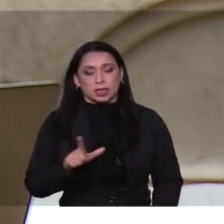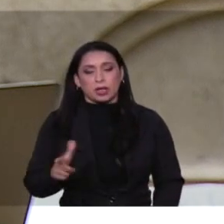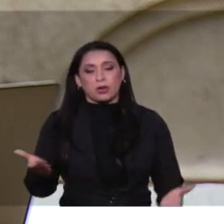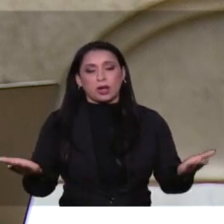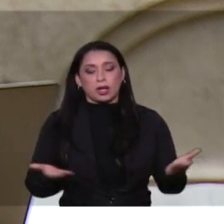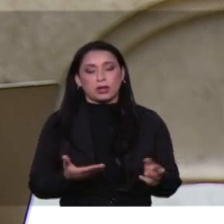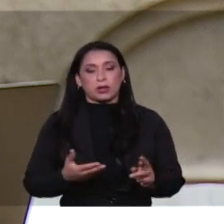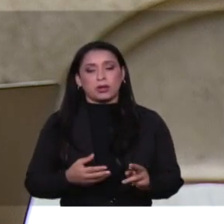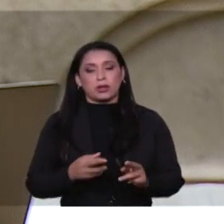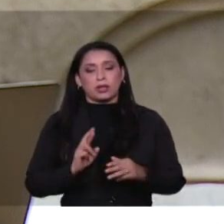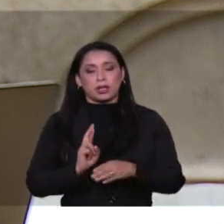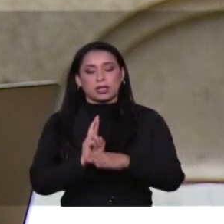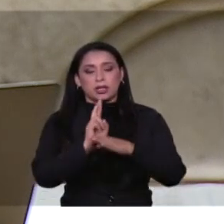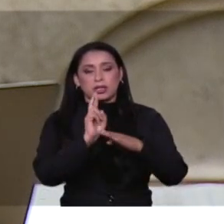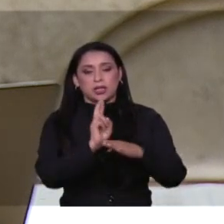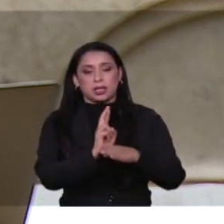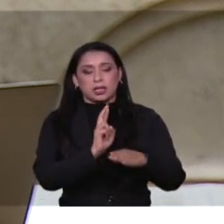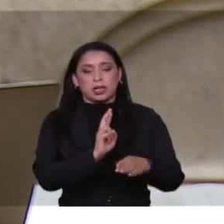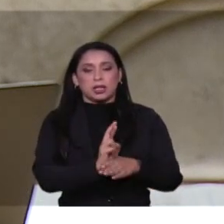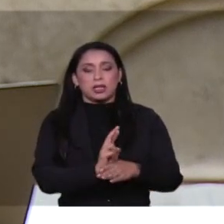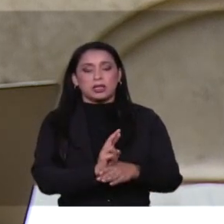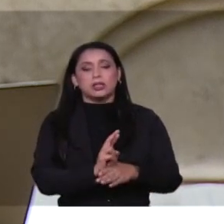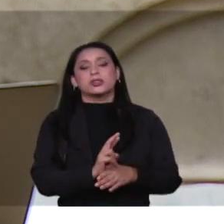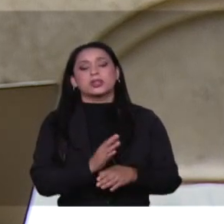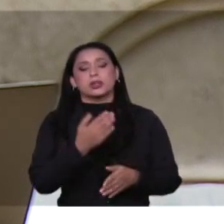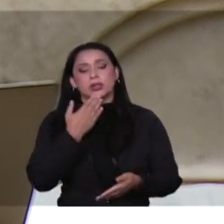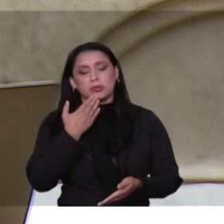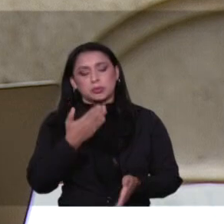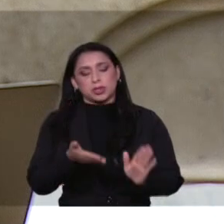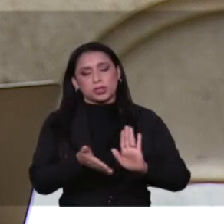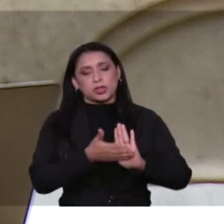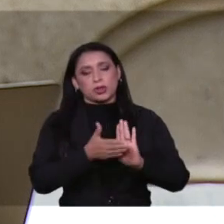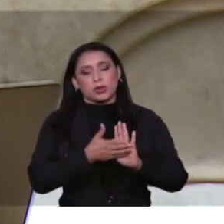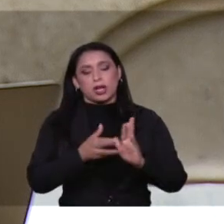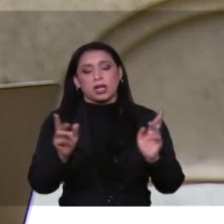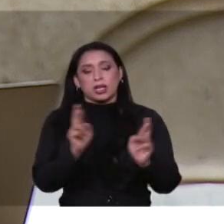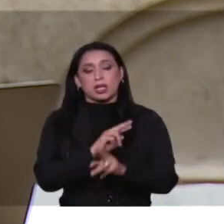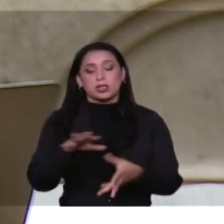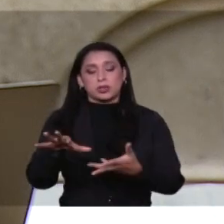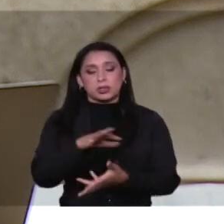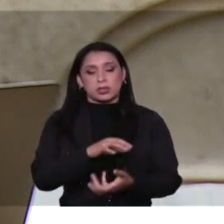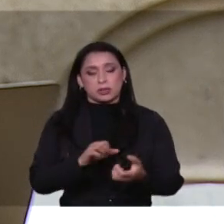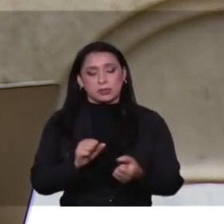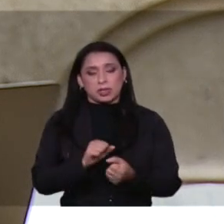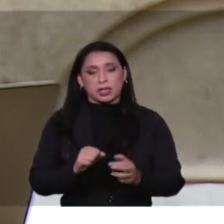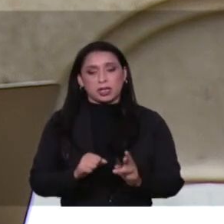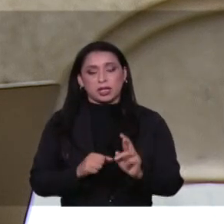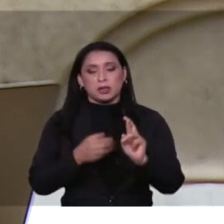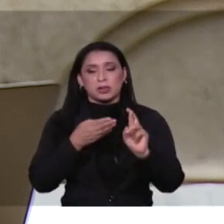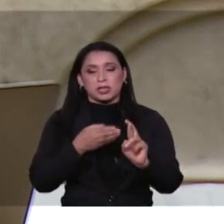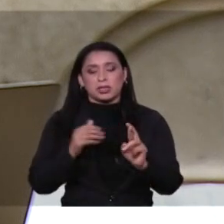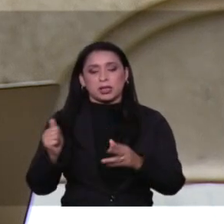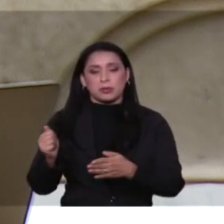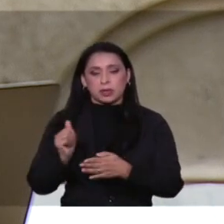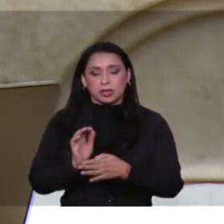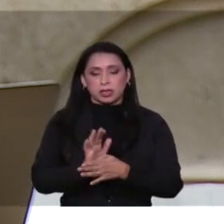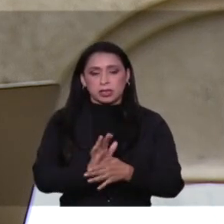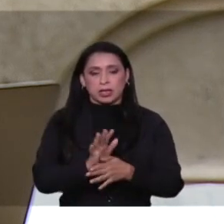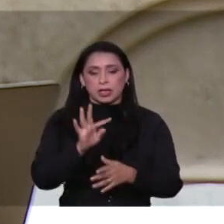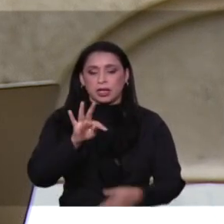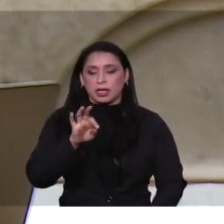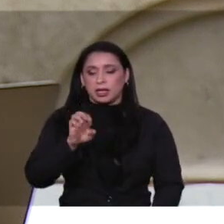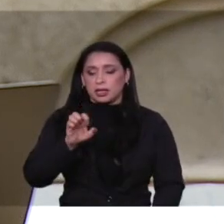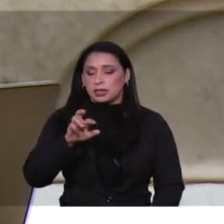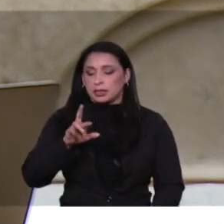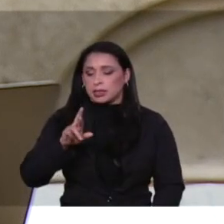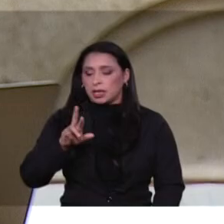requerente Rede Sustentabilidade, ministro Luiz Roberto Barroso, presidente do STF, Associação Civil Alternativa Terra Azul,